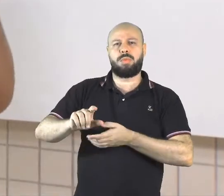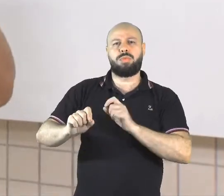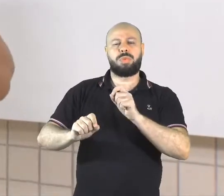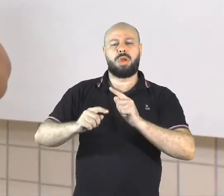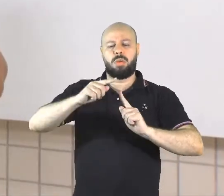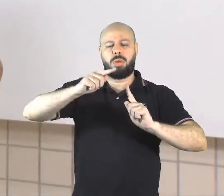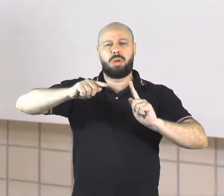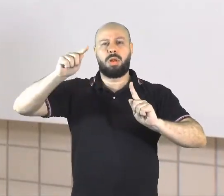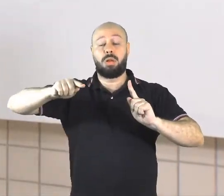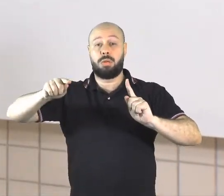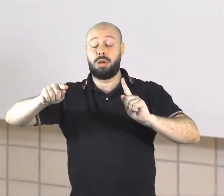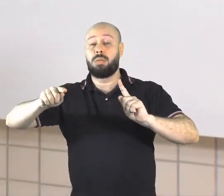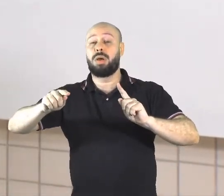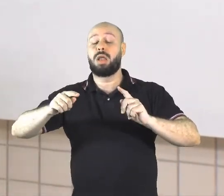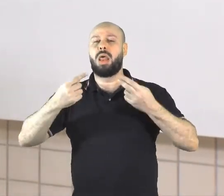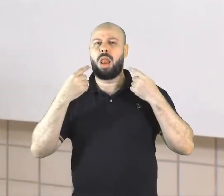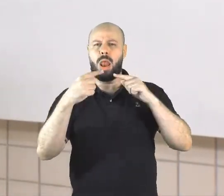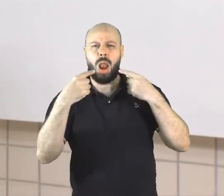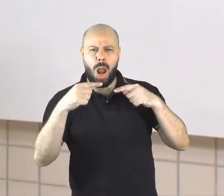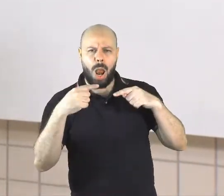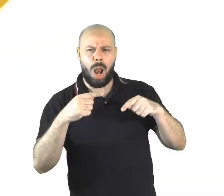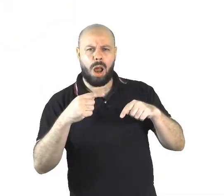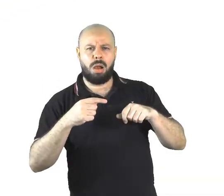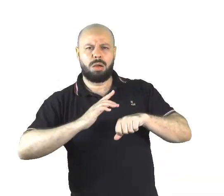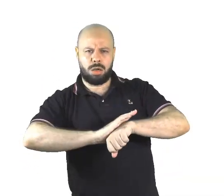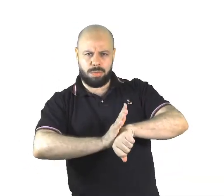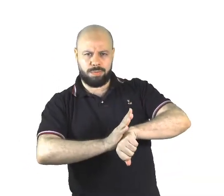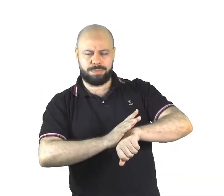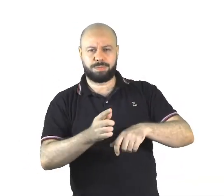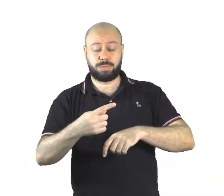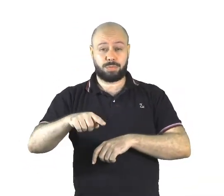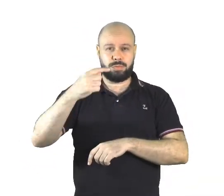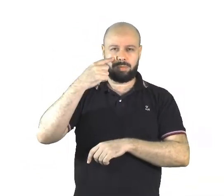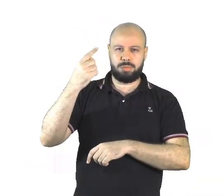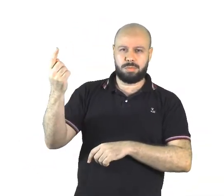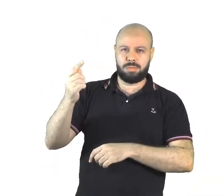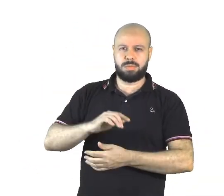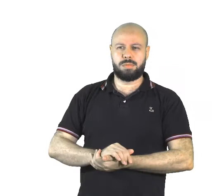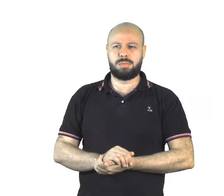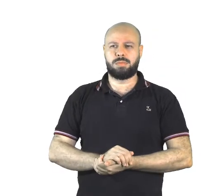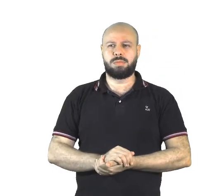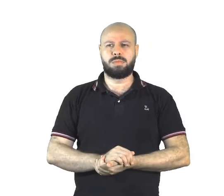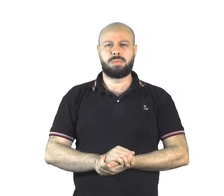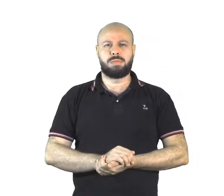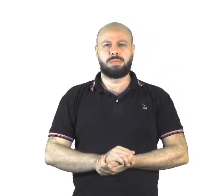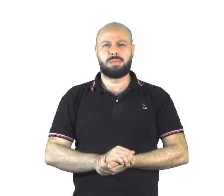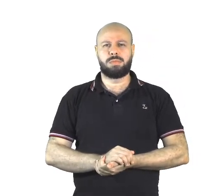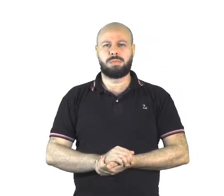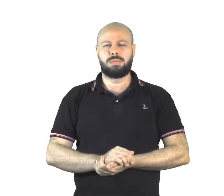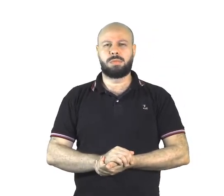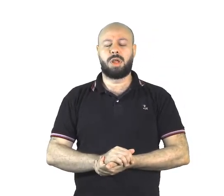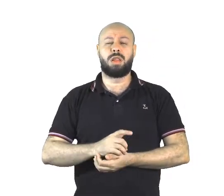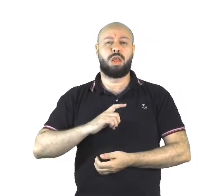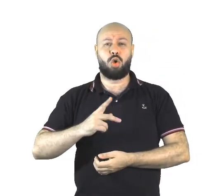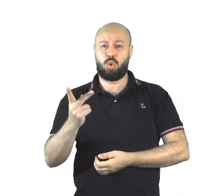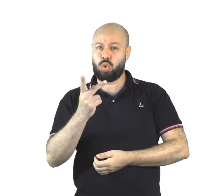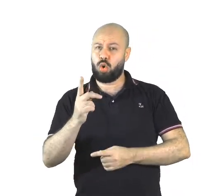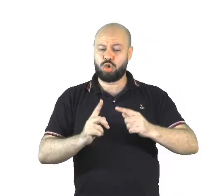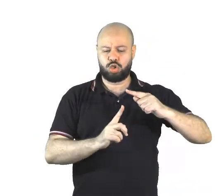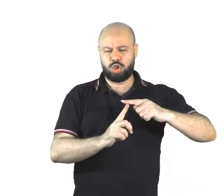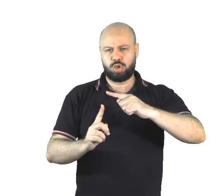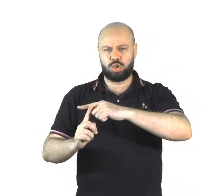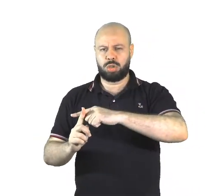gráfico lá de denúncias de racismo, só para vocês verem aí, ó. Aí nós temos aí os dois tipos de